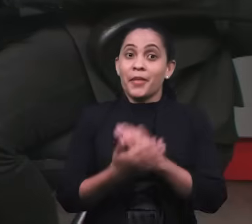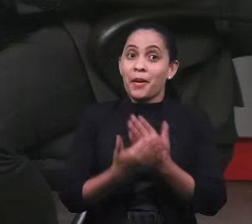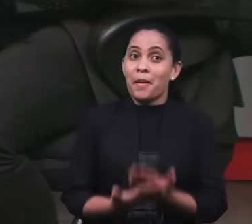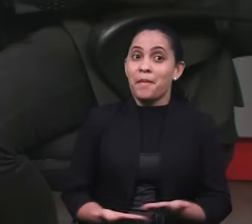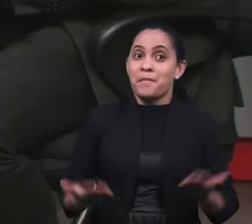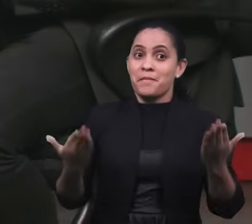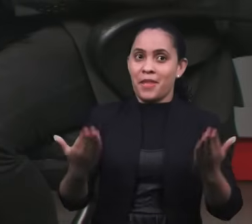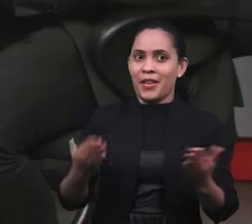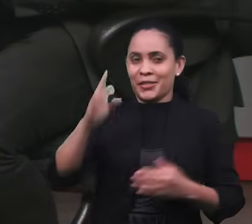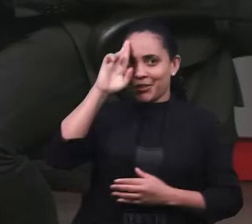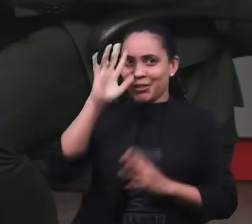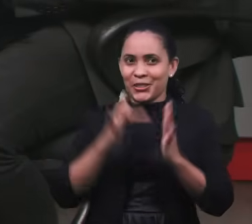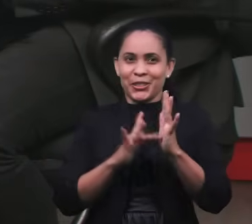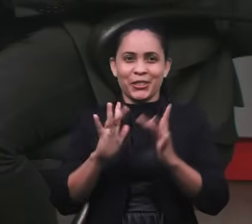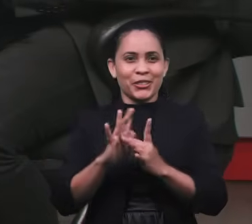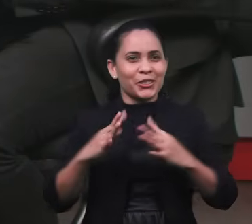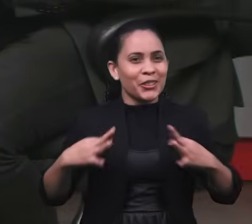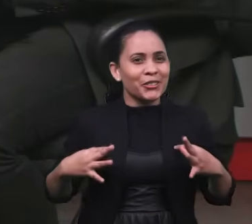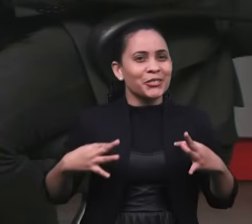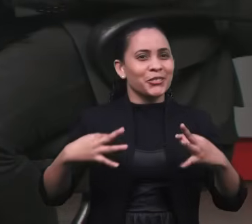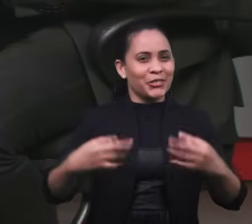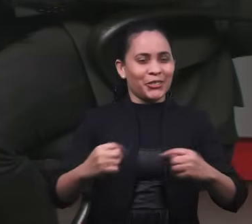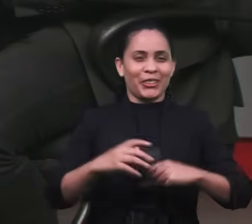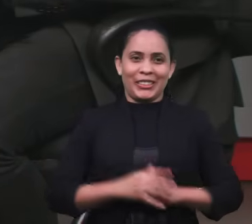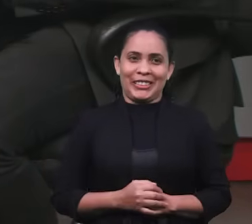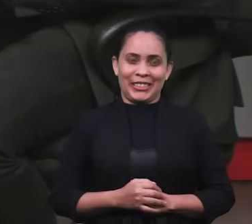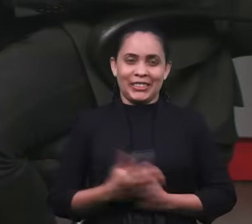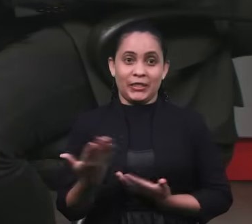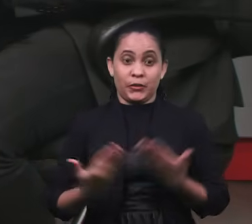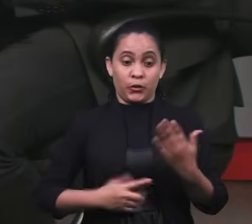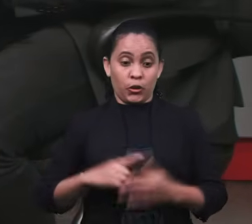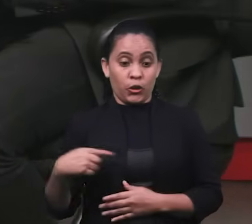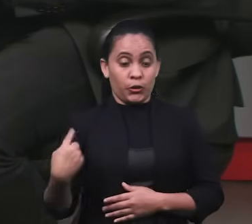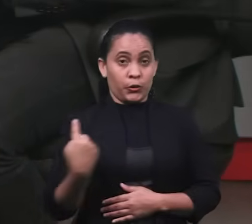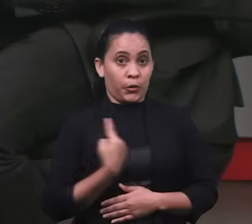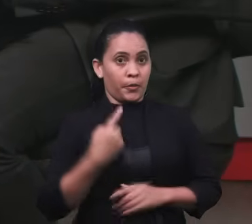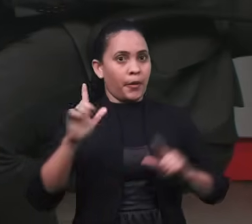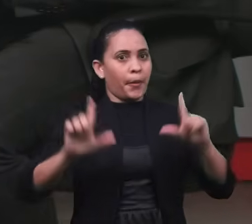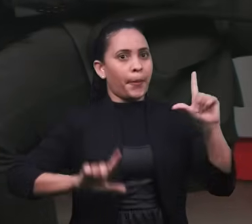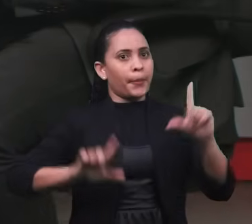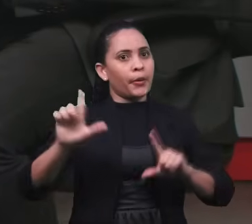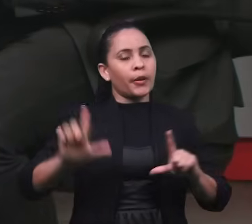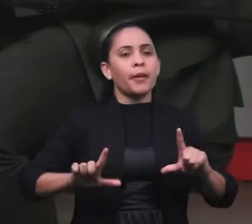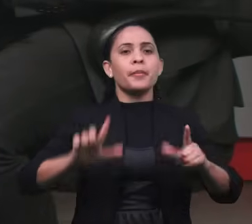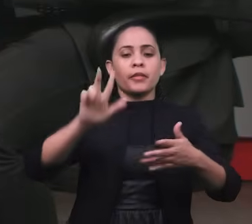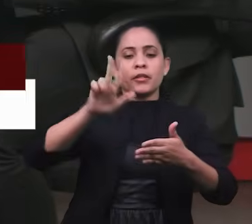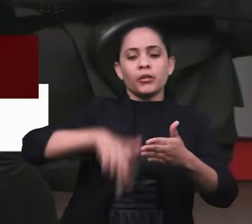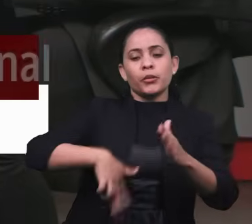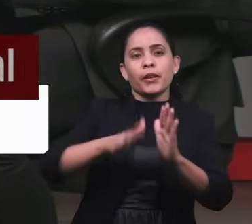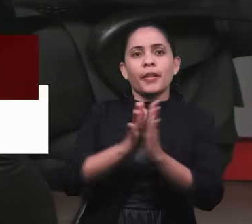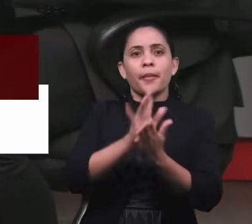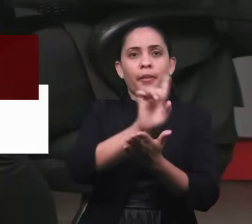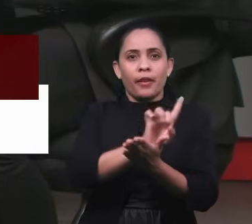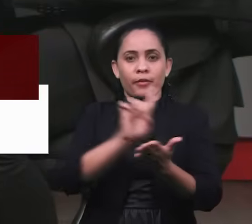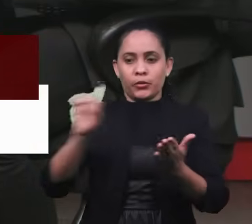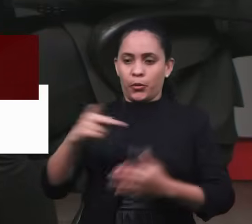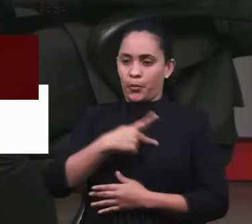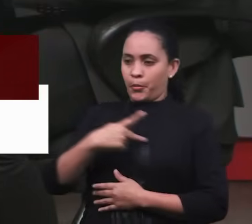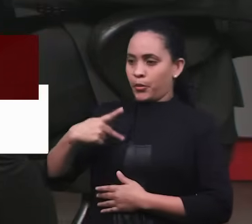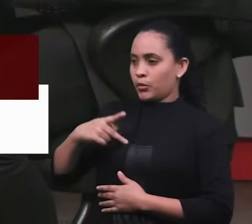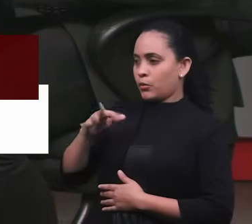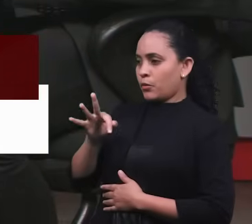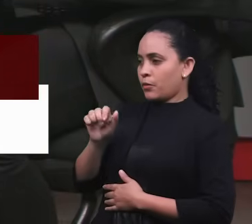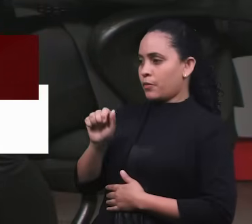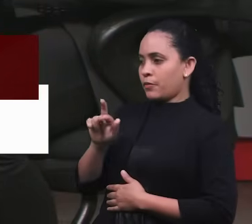paz do Senhor Jesus a todos os irmãos. Nós estamos no nosso programa diário, leitura da Bíblia. Conosco o pastor Fábio. Paz do